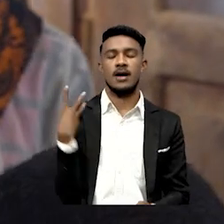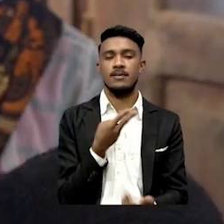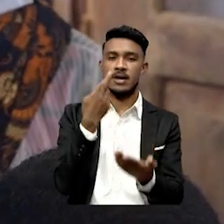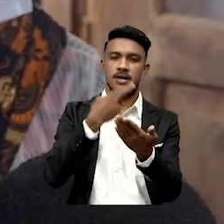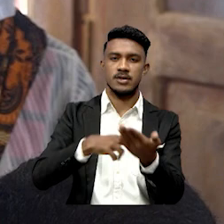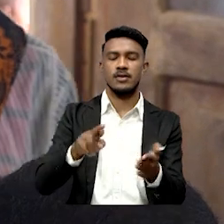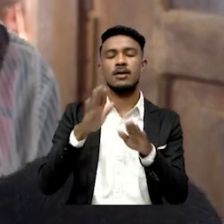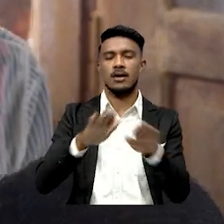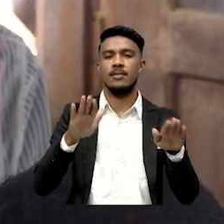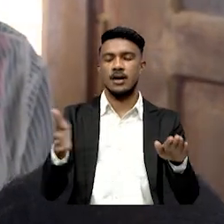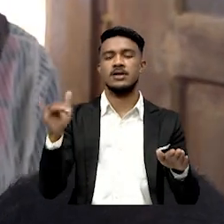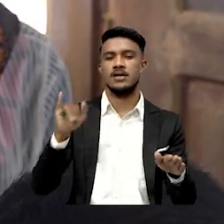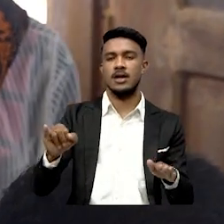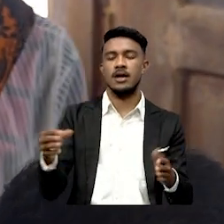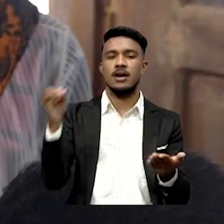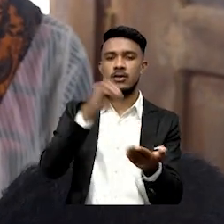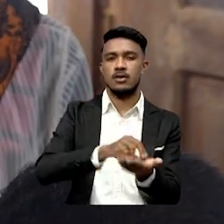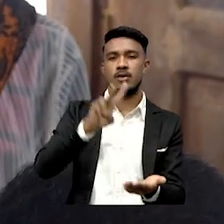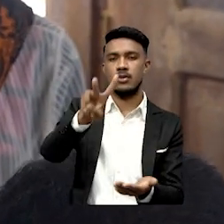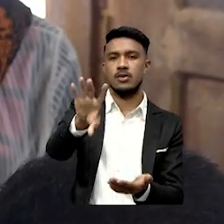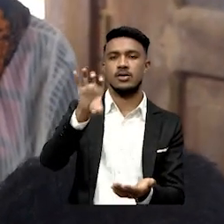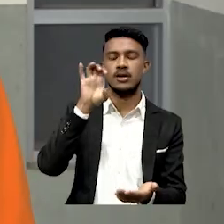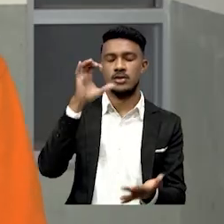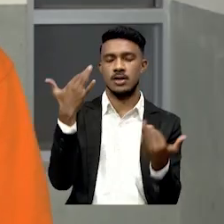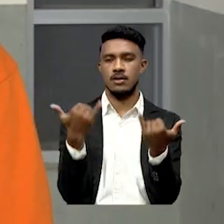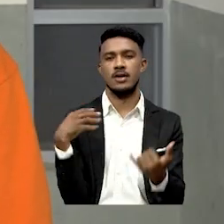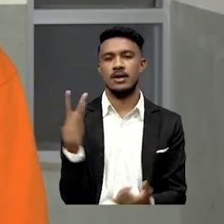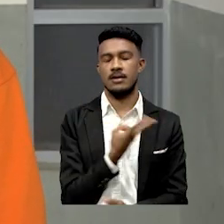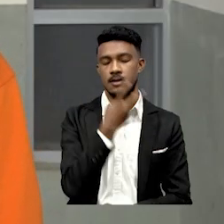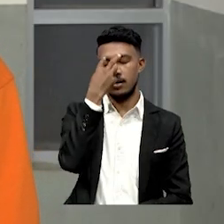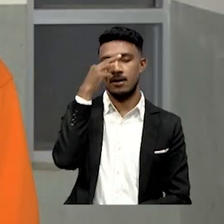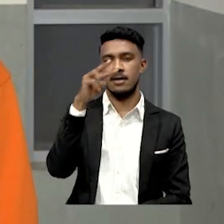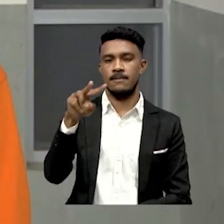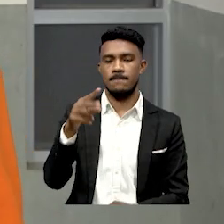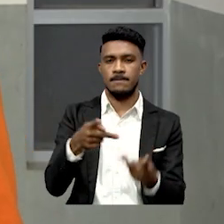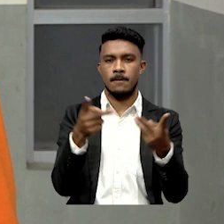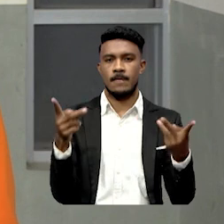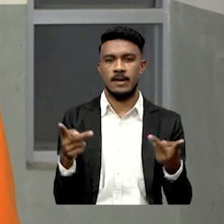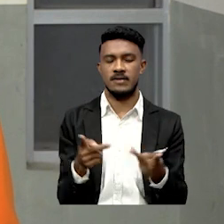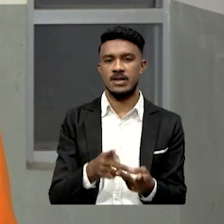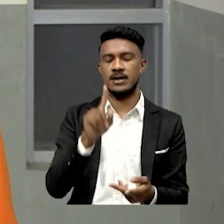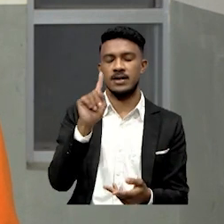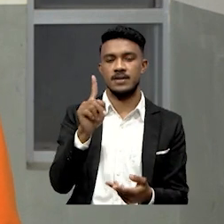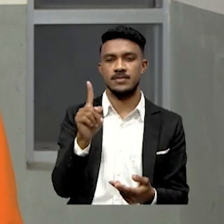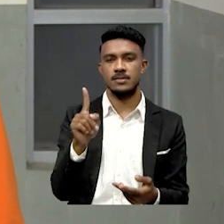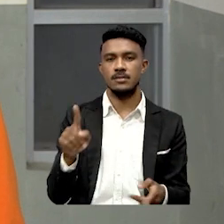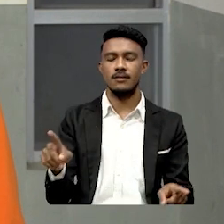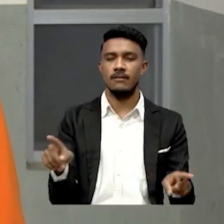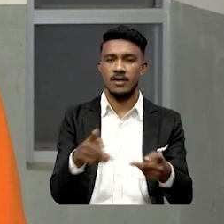sira bela to 200 kita ora dana kita hare ia parte ida maka